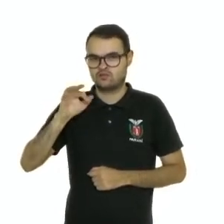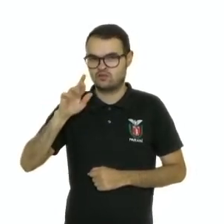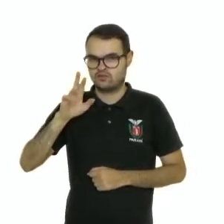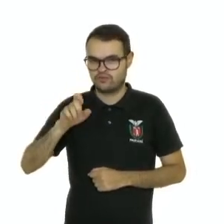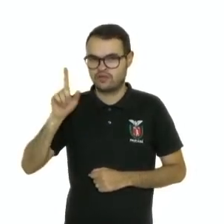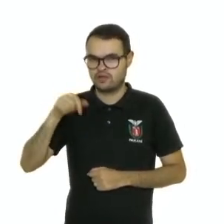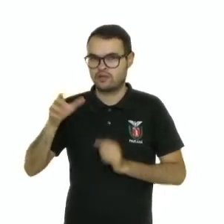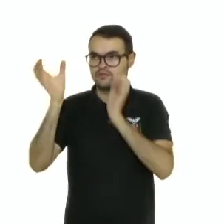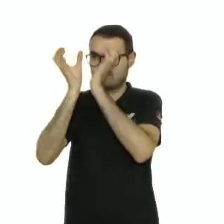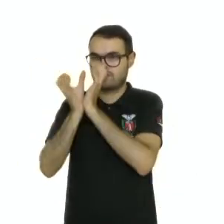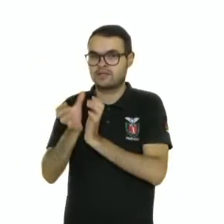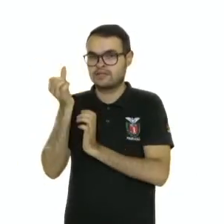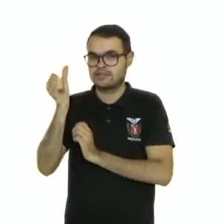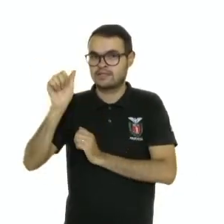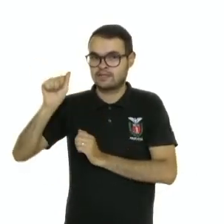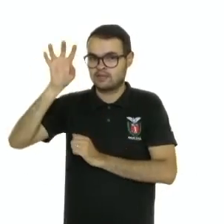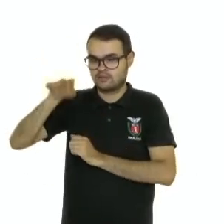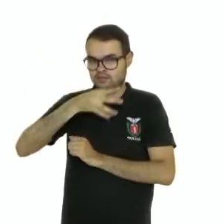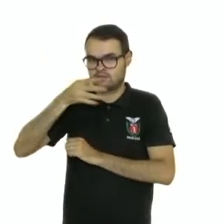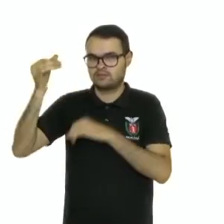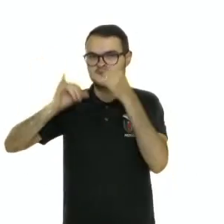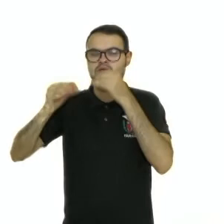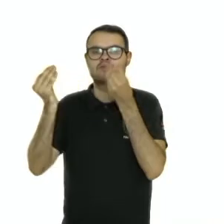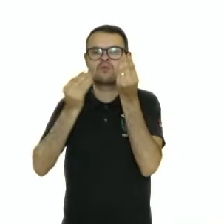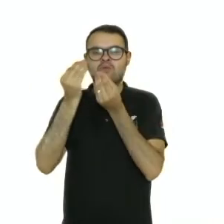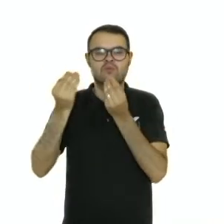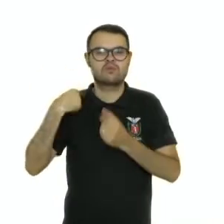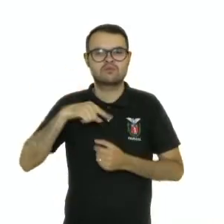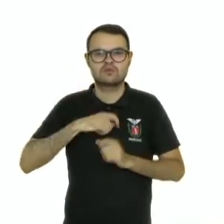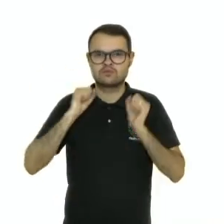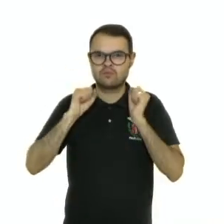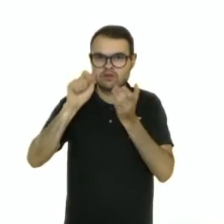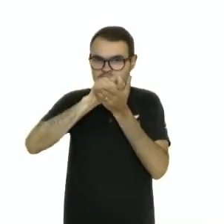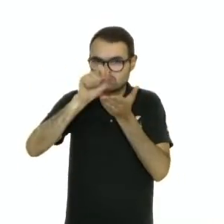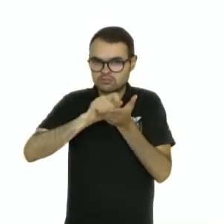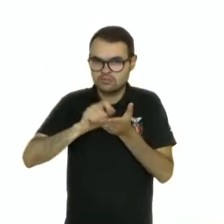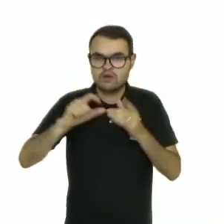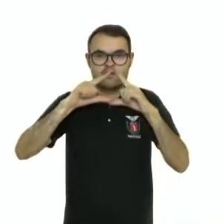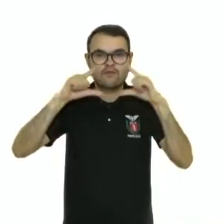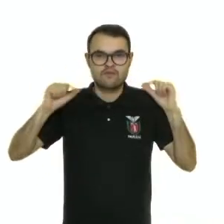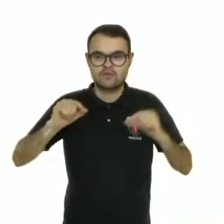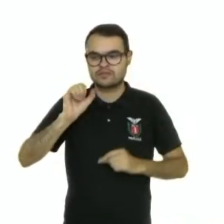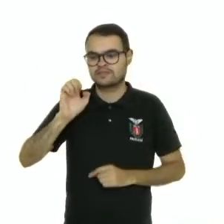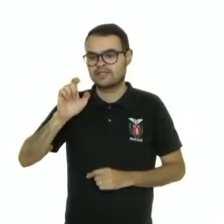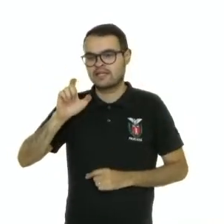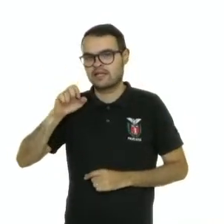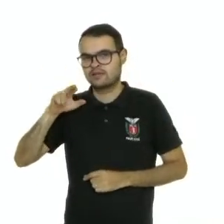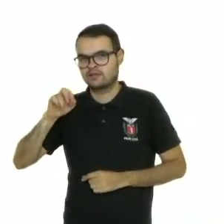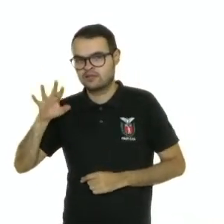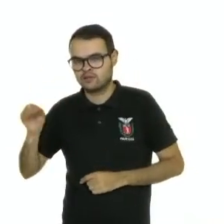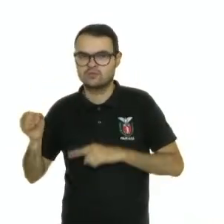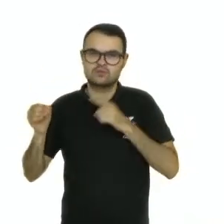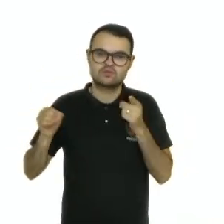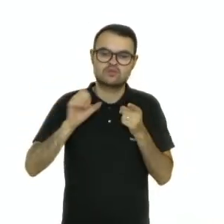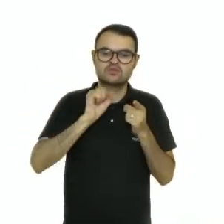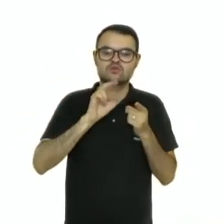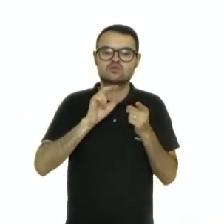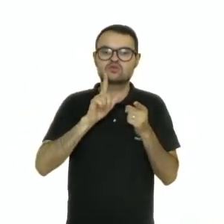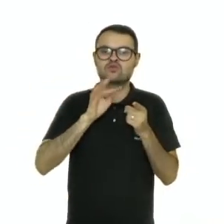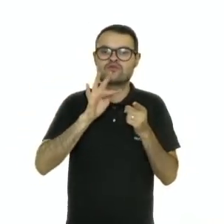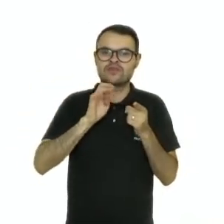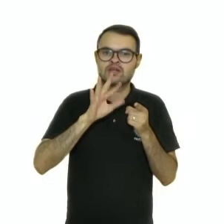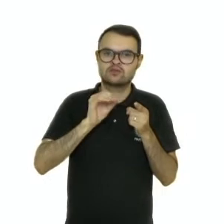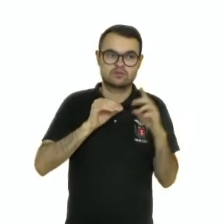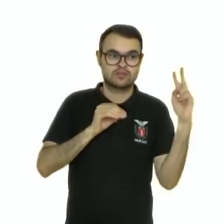tabela periódica e ele quer saber como que a gente pode escrever a fórmula do seleneto e do sulfeto de hidrogênio, ou seja,